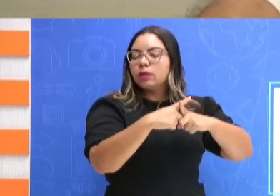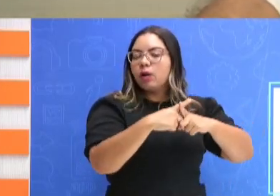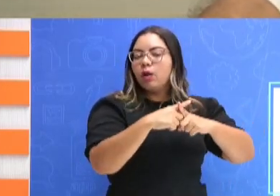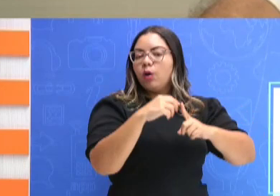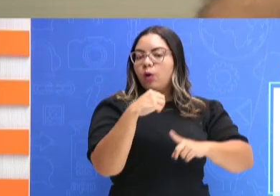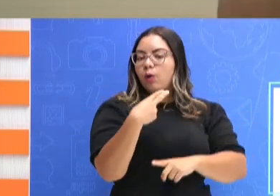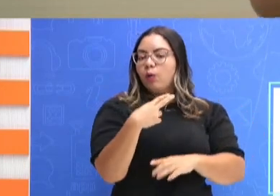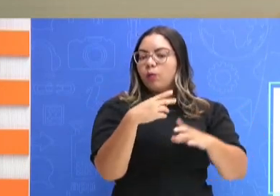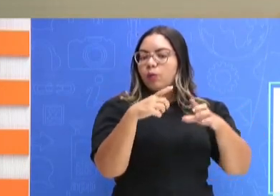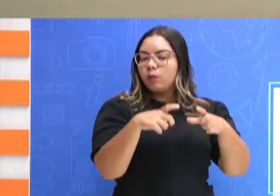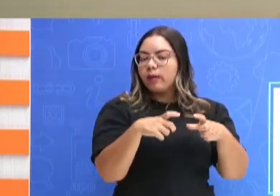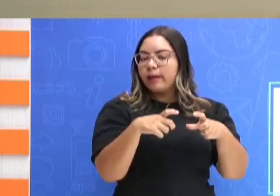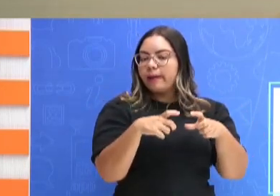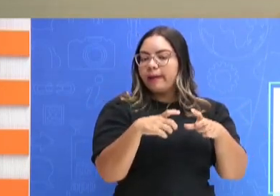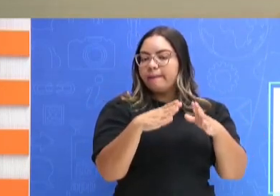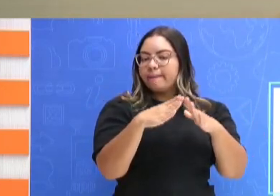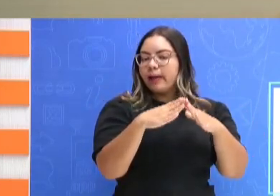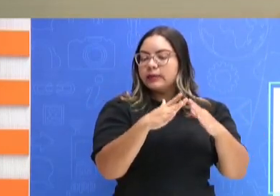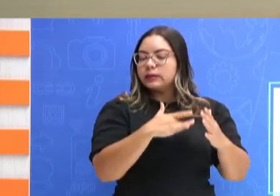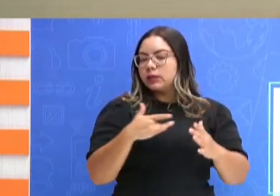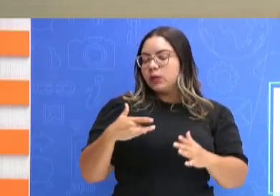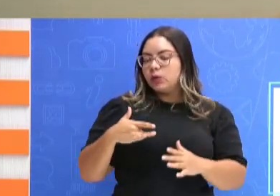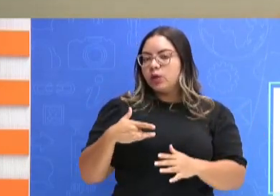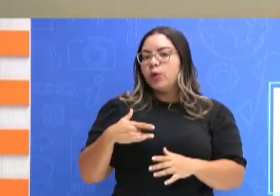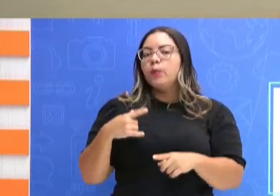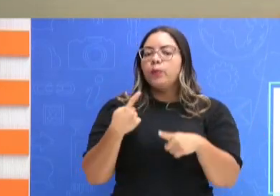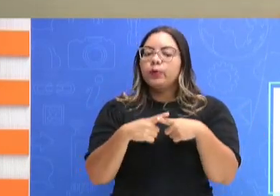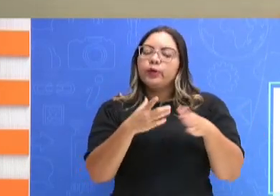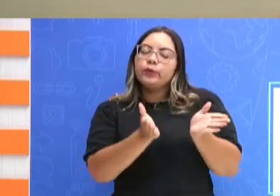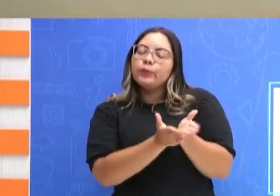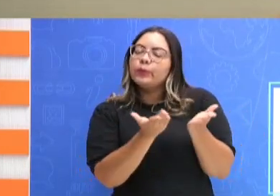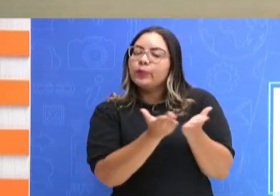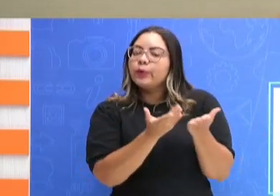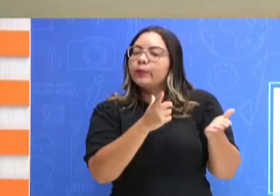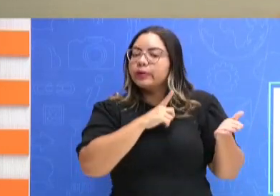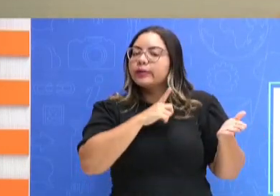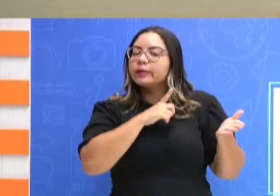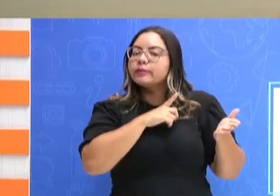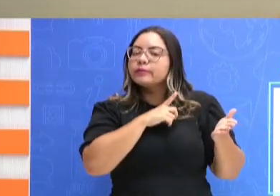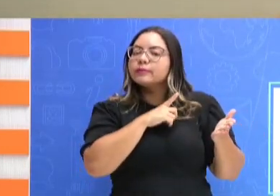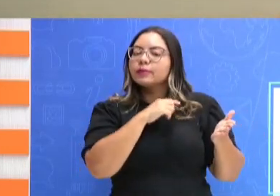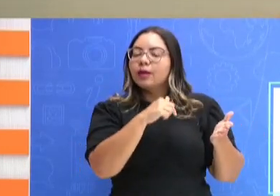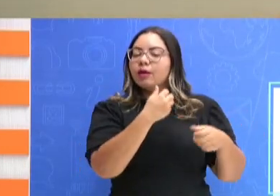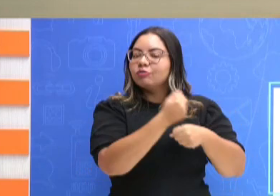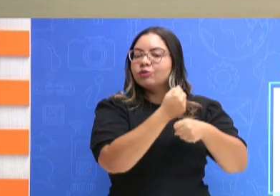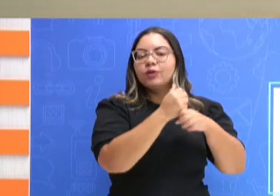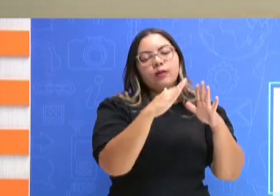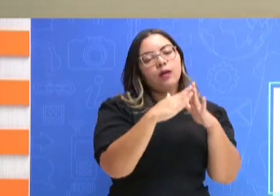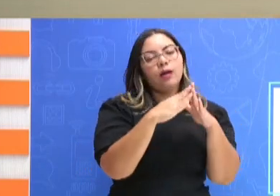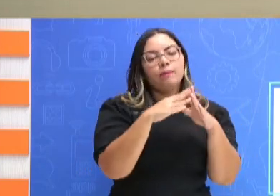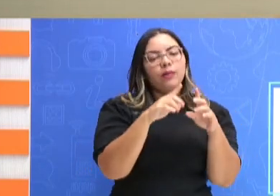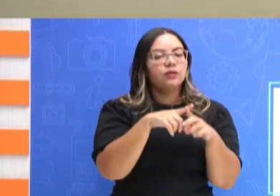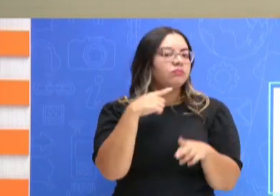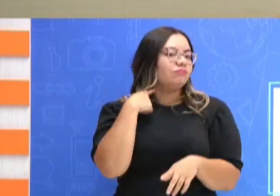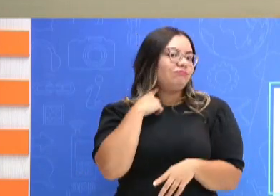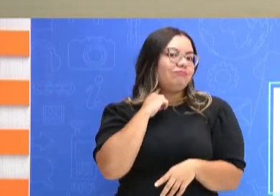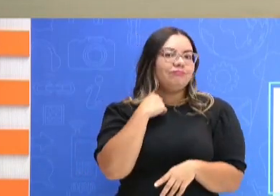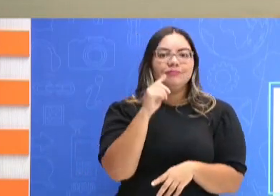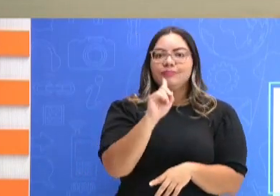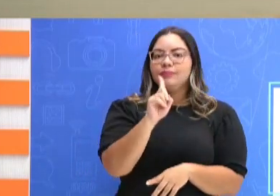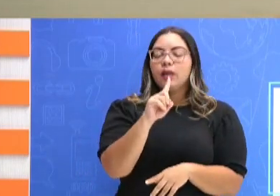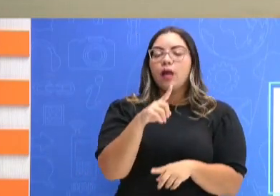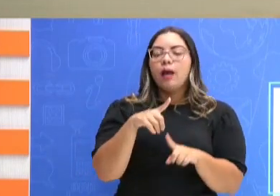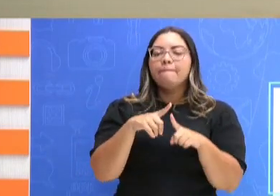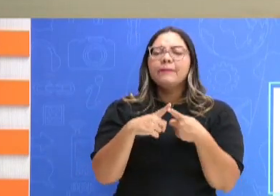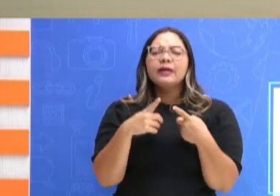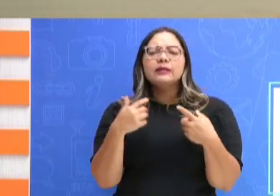um posto de saúde. Boa. Porque eu entendo que o pobre, ele mantém o terreno dele limpo, ele constrói sua casa, mas ele não suja. Agora, o que não dá,